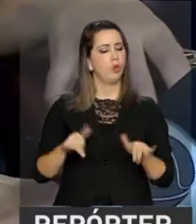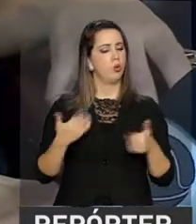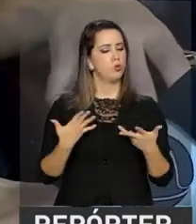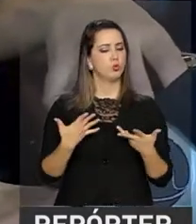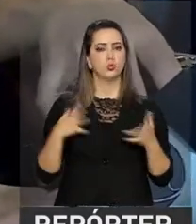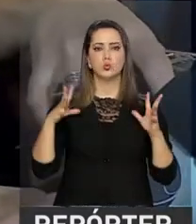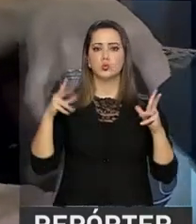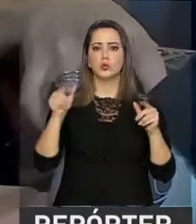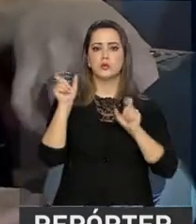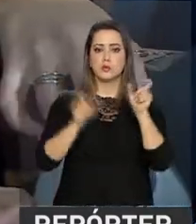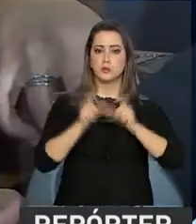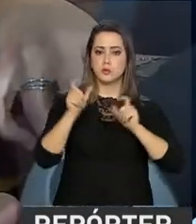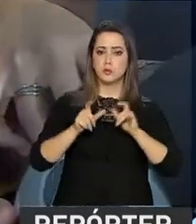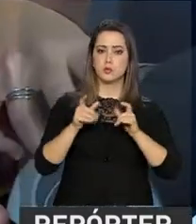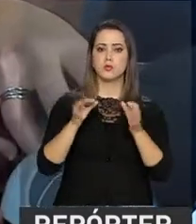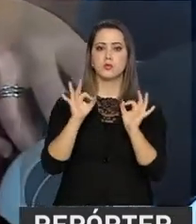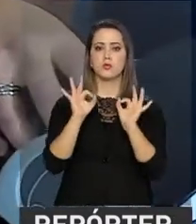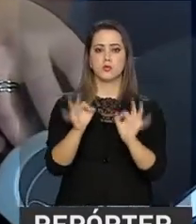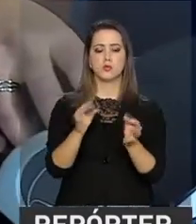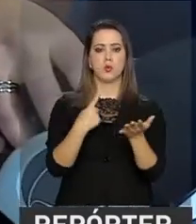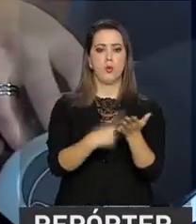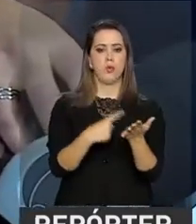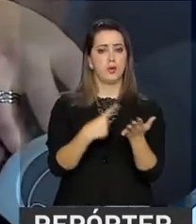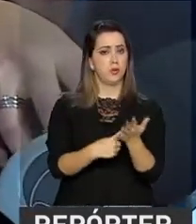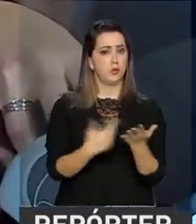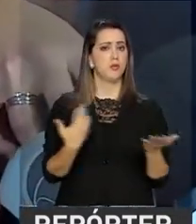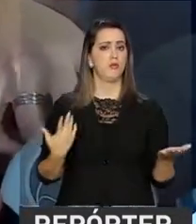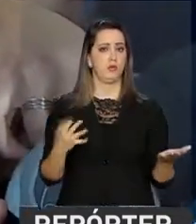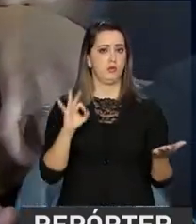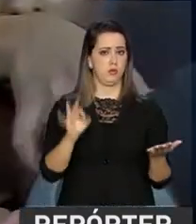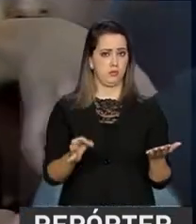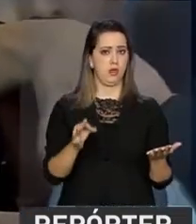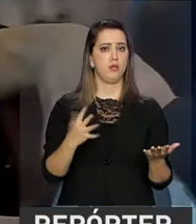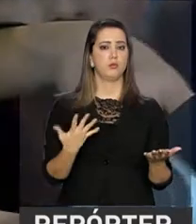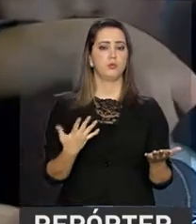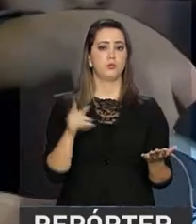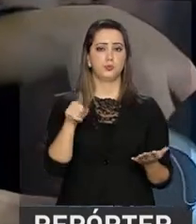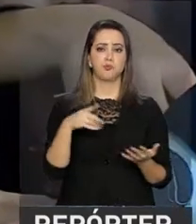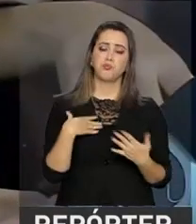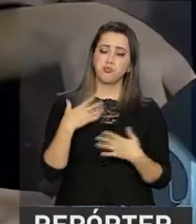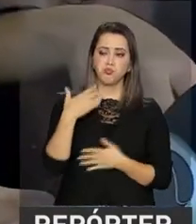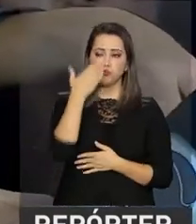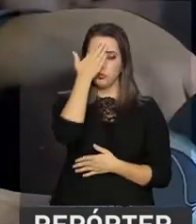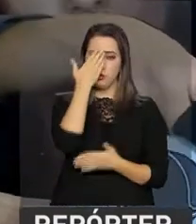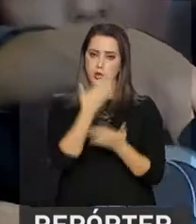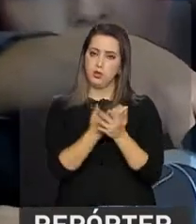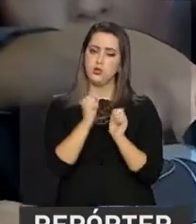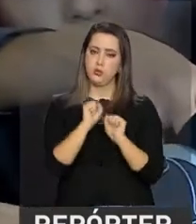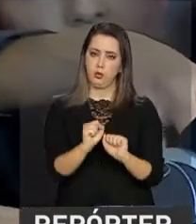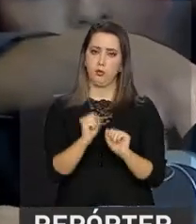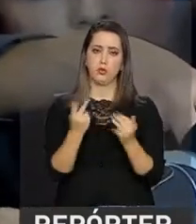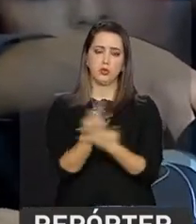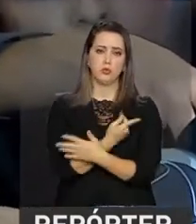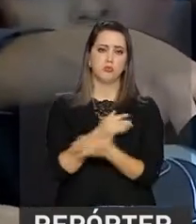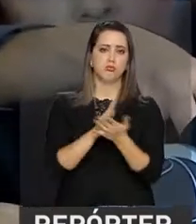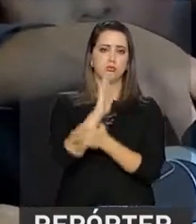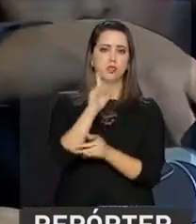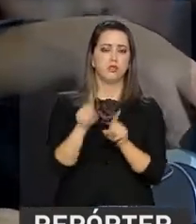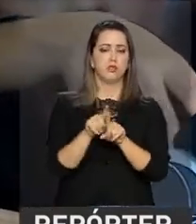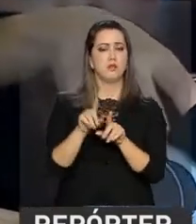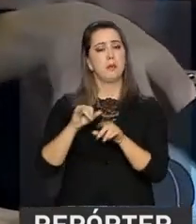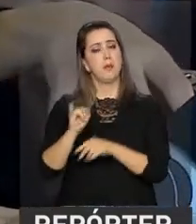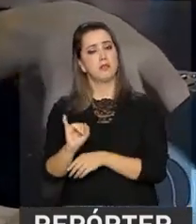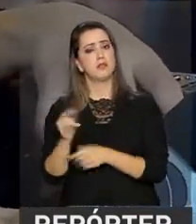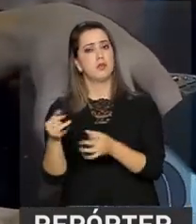para o eventual fechamento da questão então eu suponho que talvez seja possível mas se não for nós vamos encerrar a